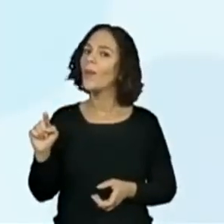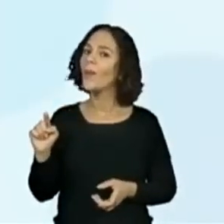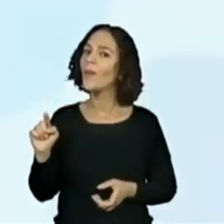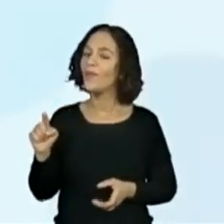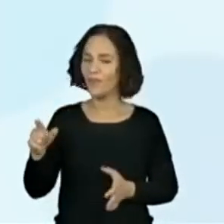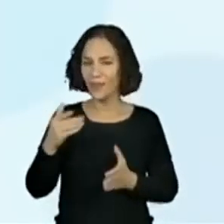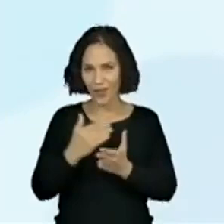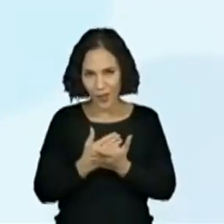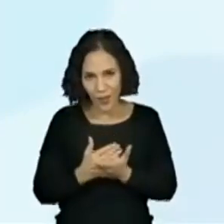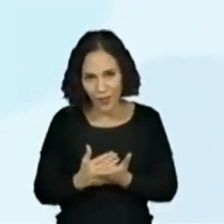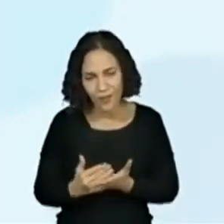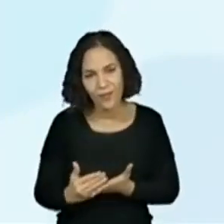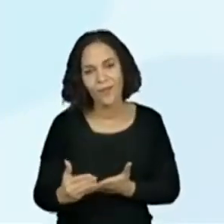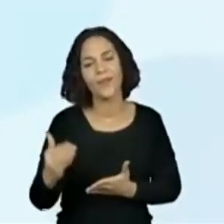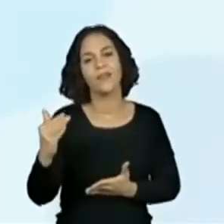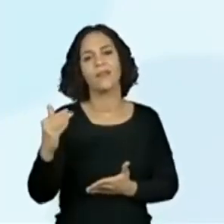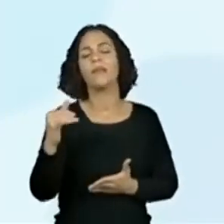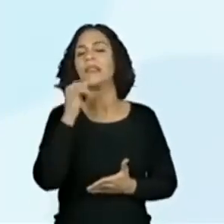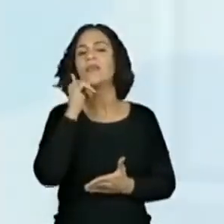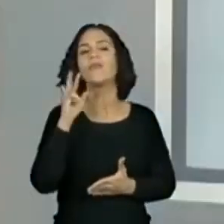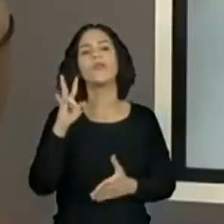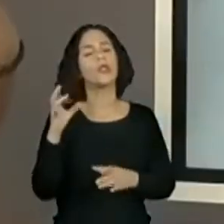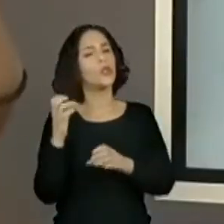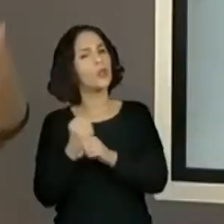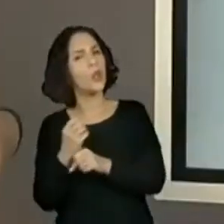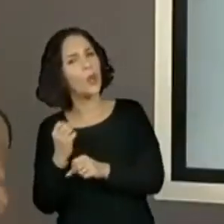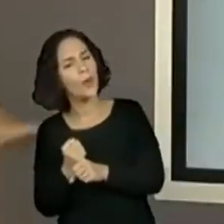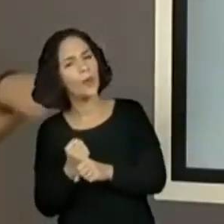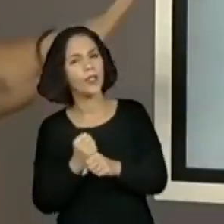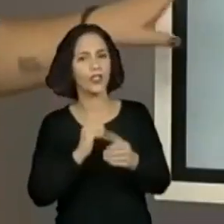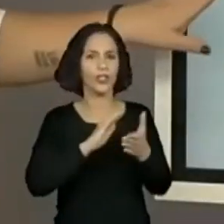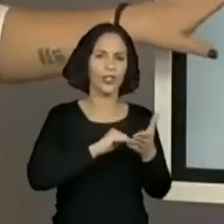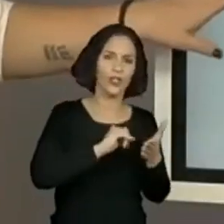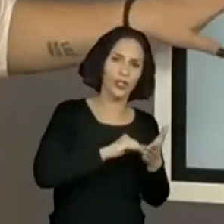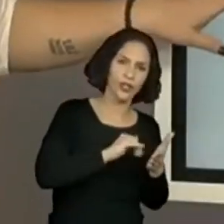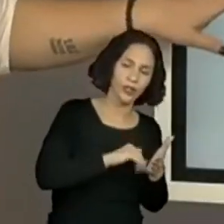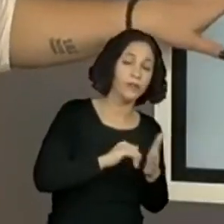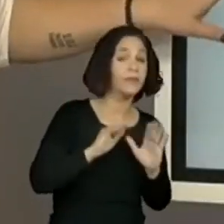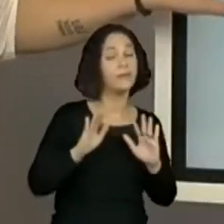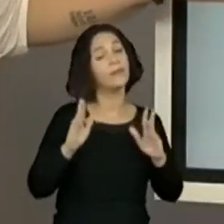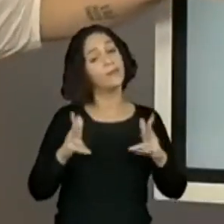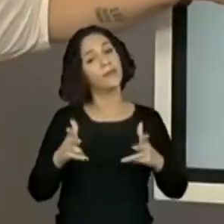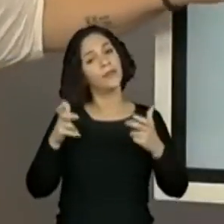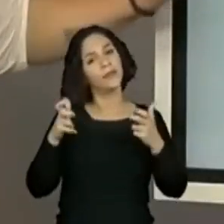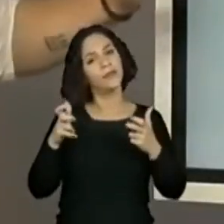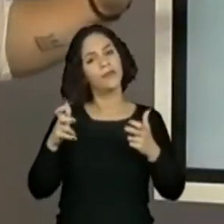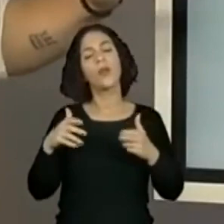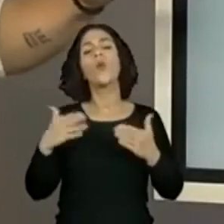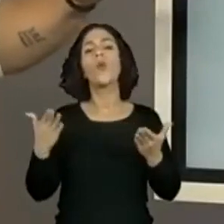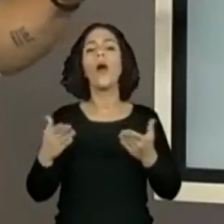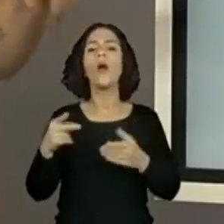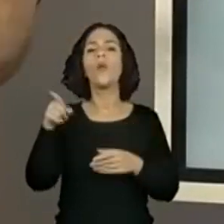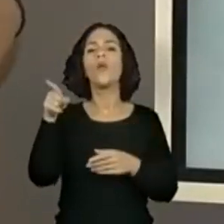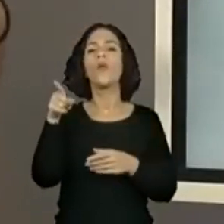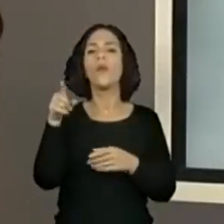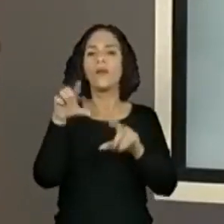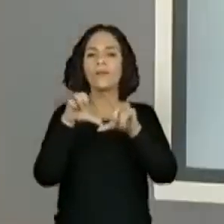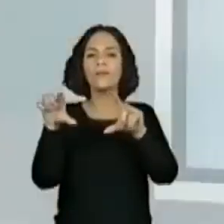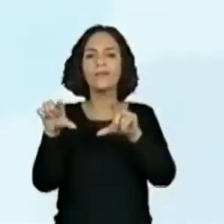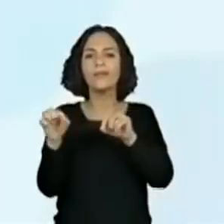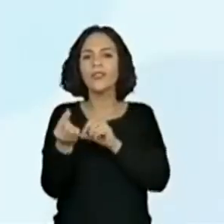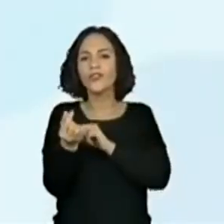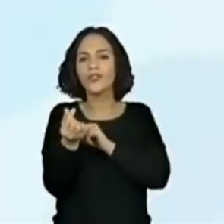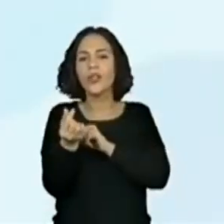nossa atividade. Antes de pensar se vai somar, se vai tirar, observa. Qual é o valor das notas? Apareceram?